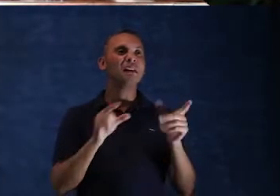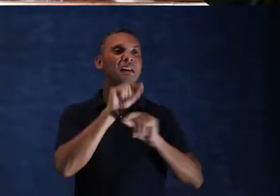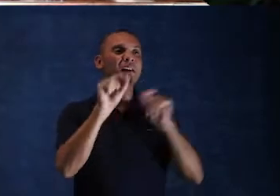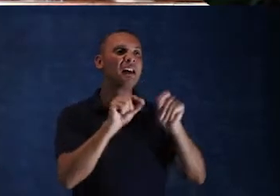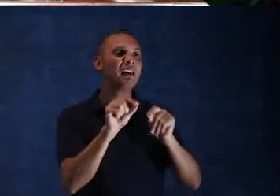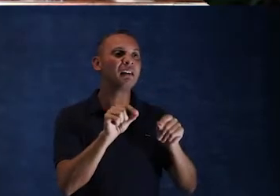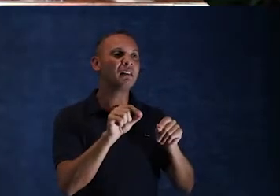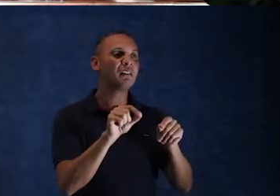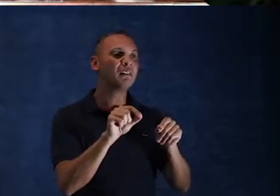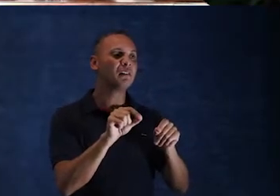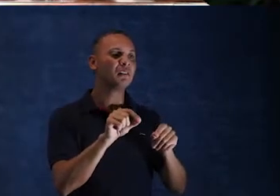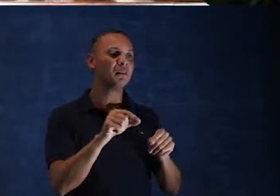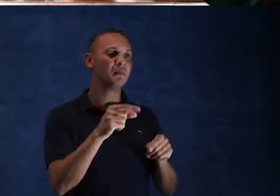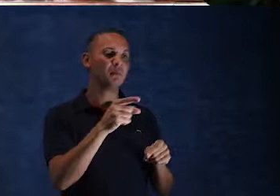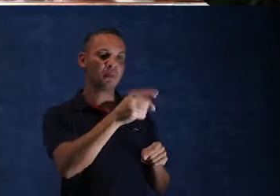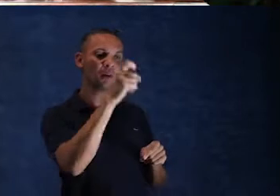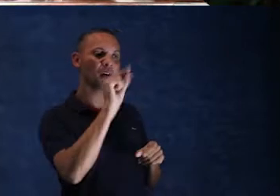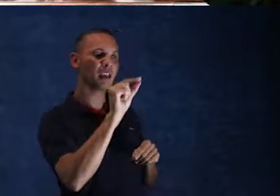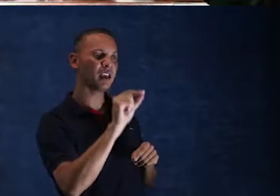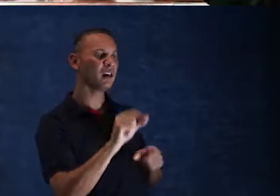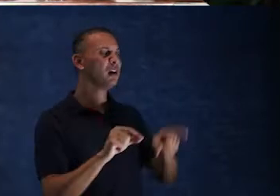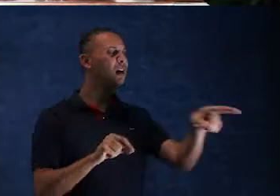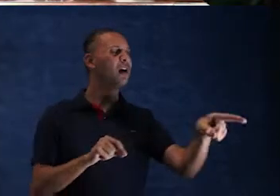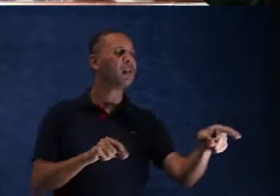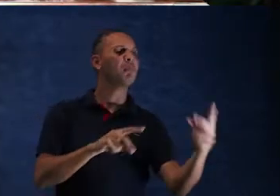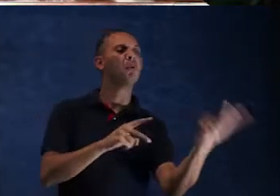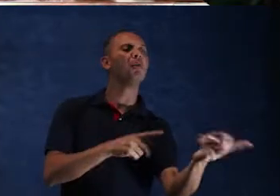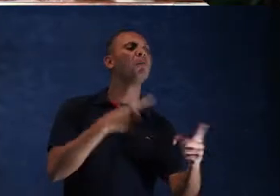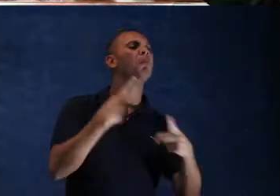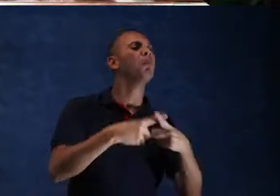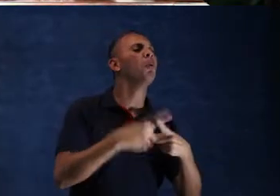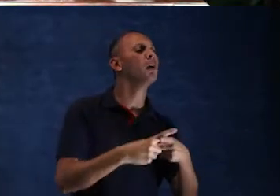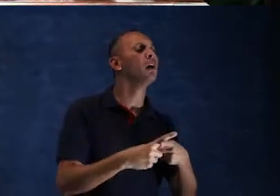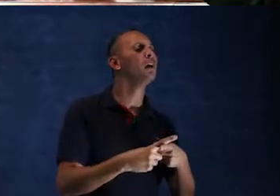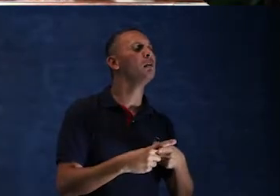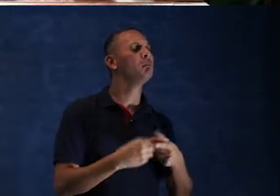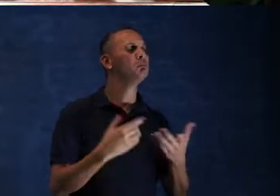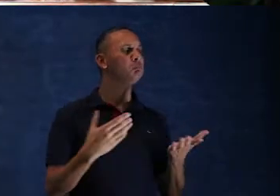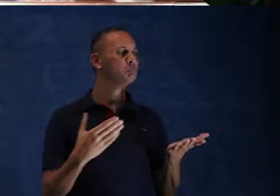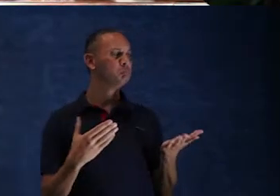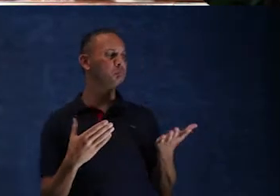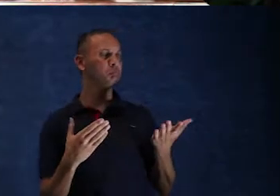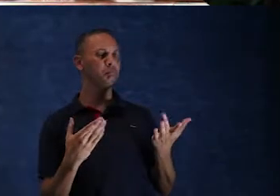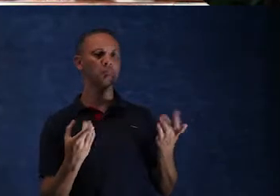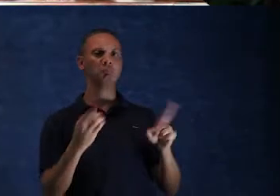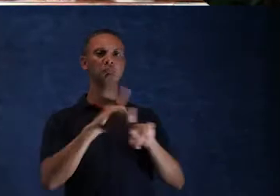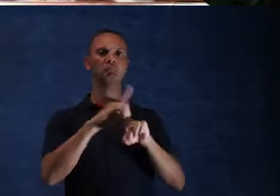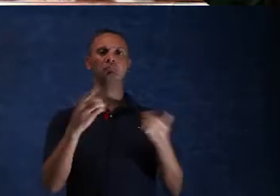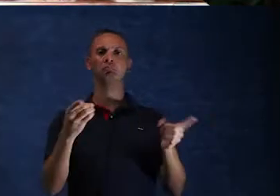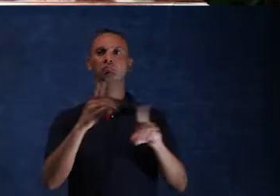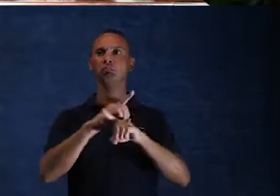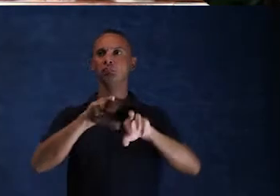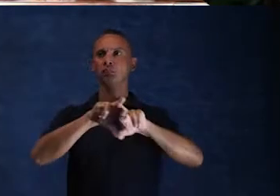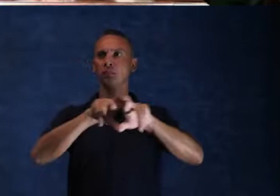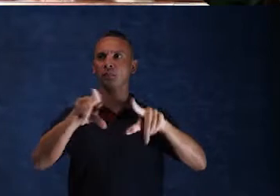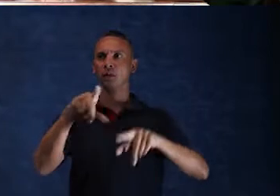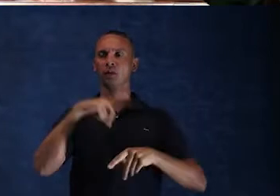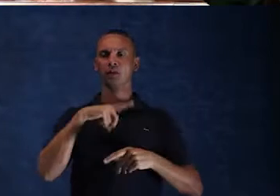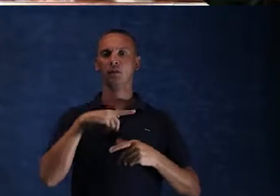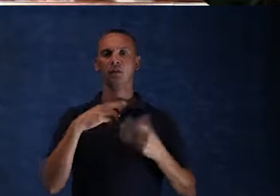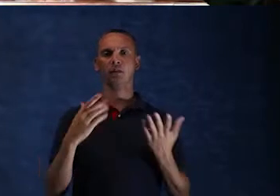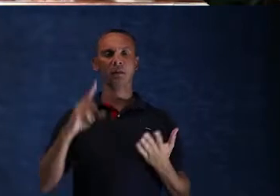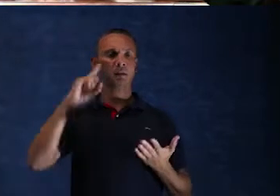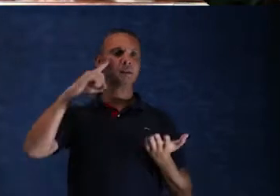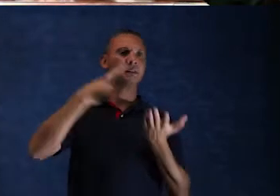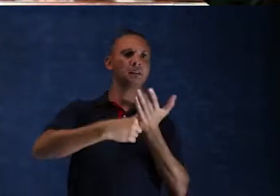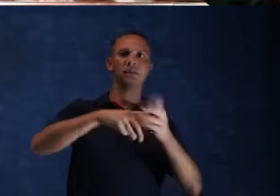vítima, né? Então, reversíveis os papéis de criminoso e vítima, que não se